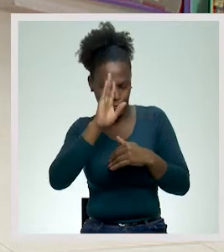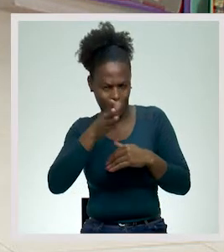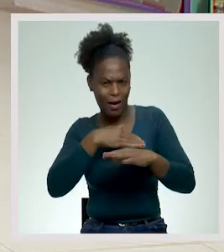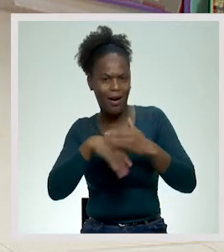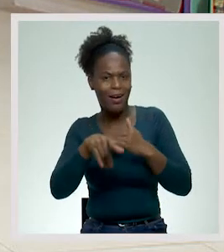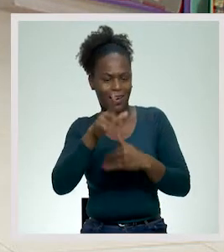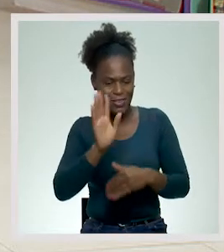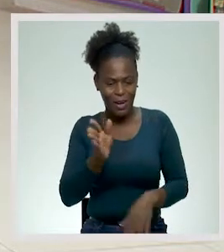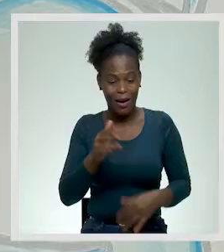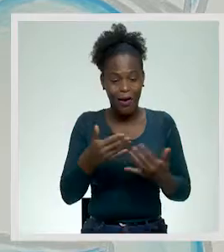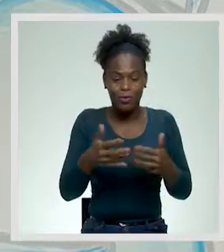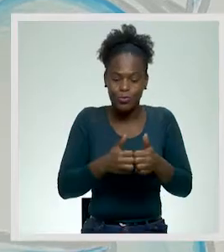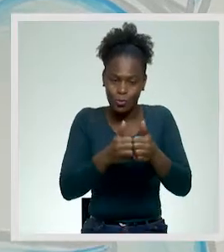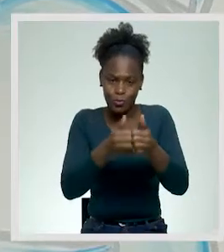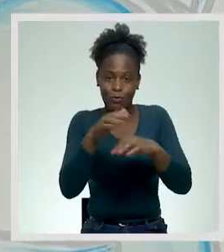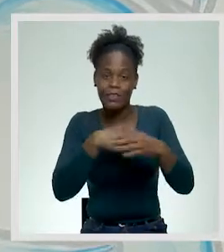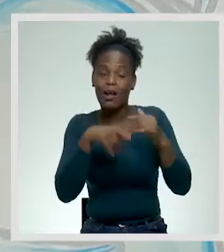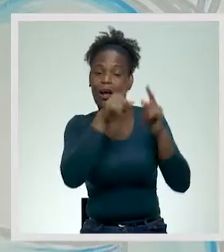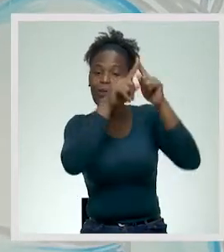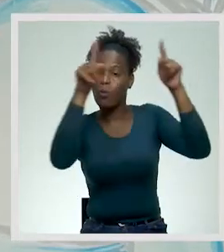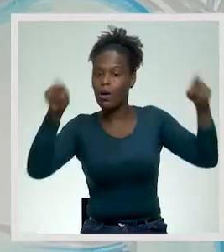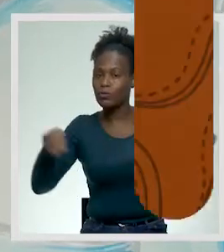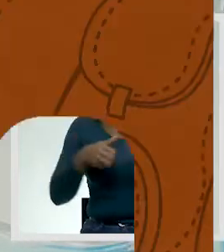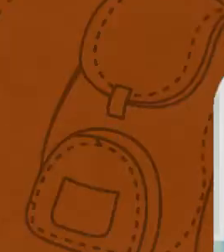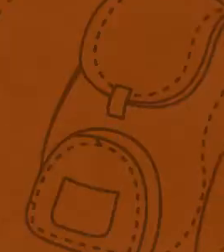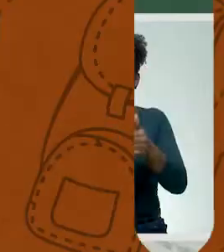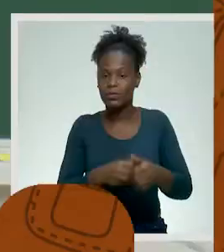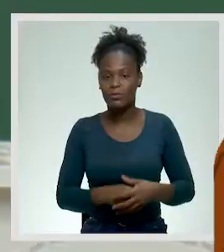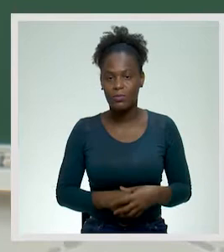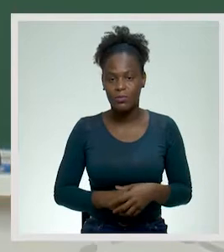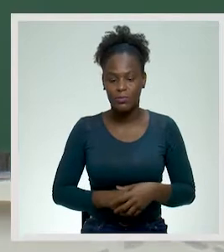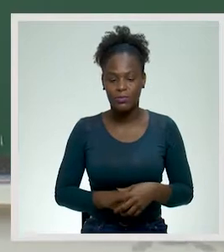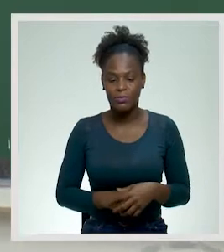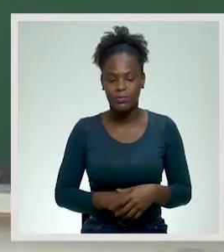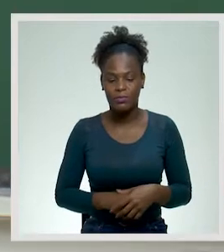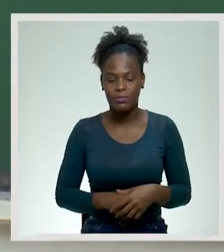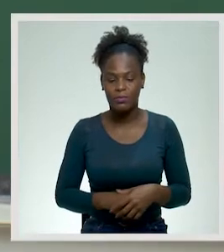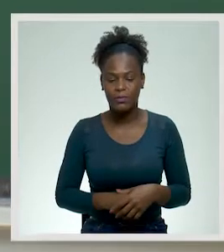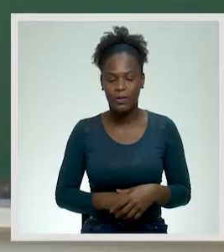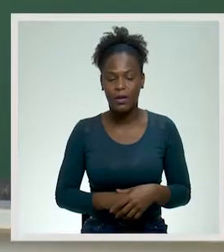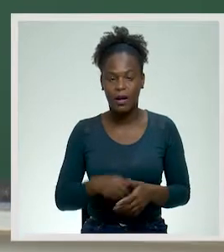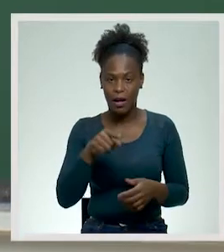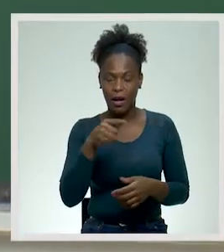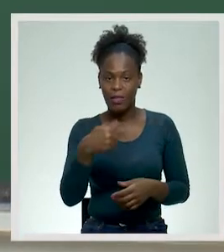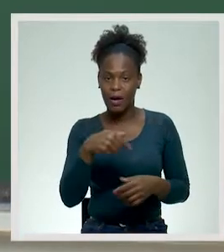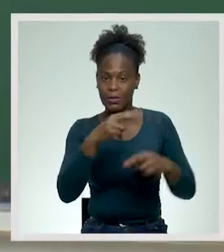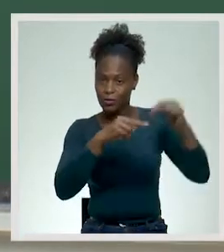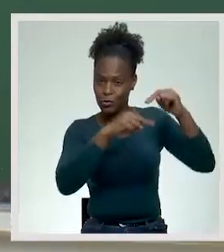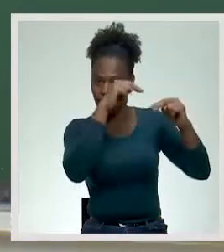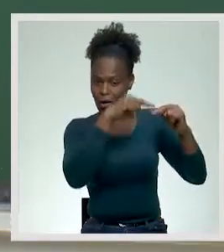resolveram, vamos fazer juntamente no quadro, ok? Temos aqui a nossa